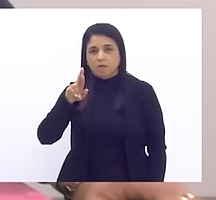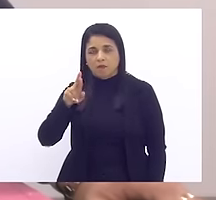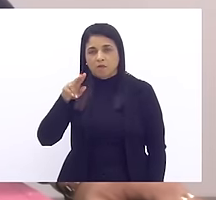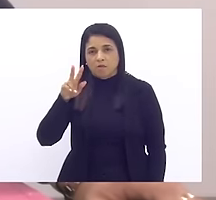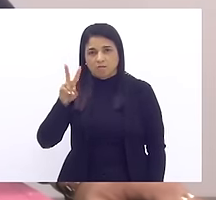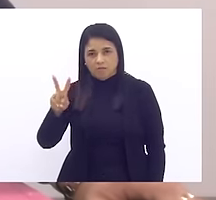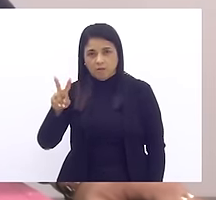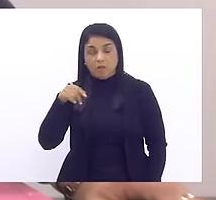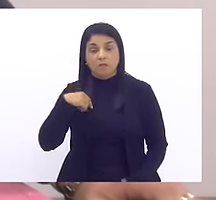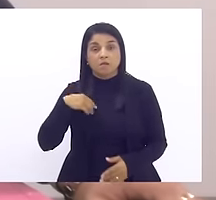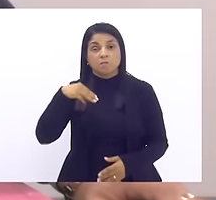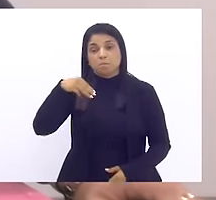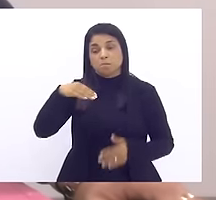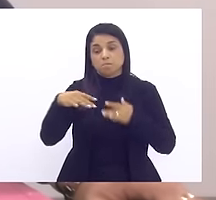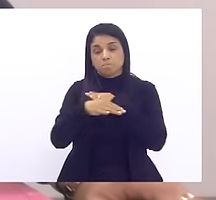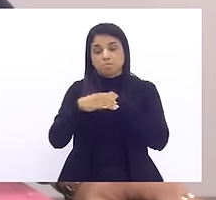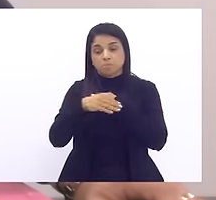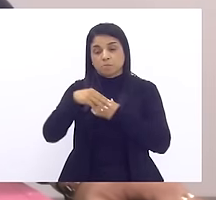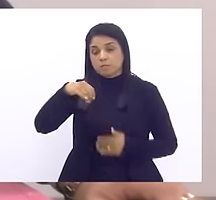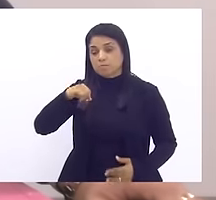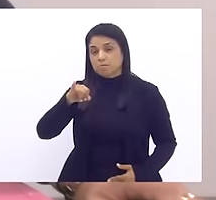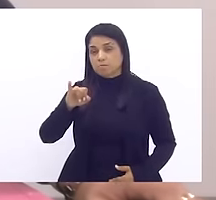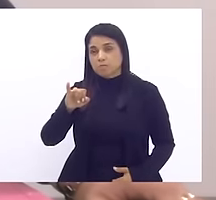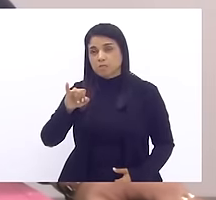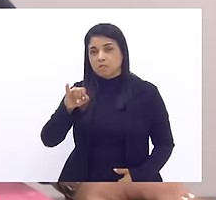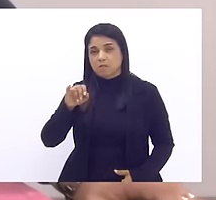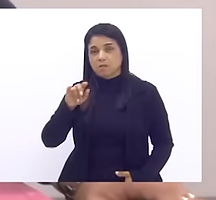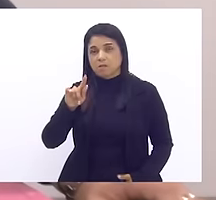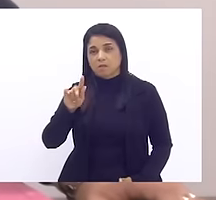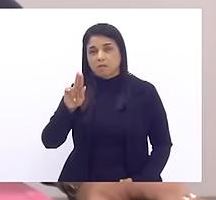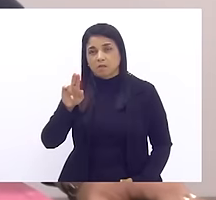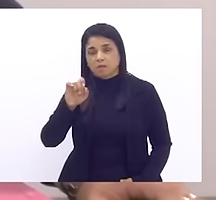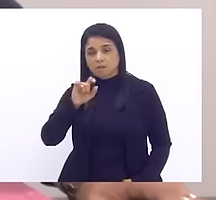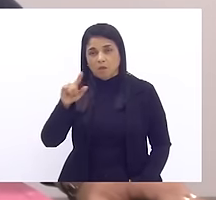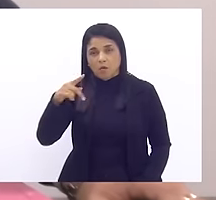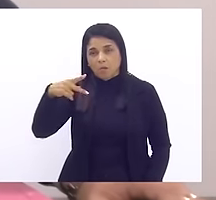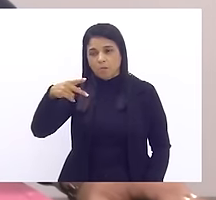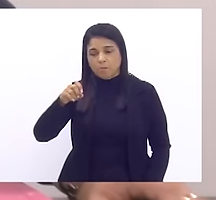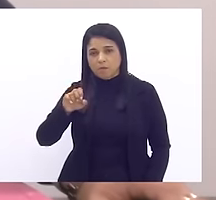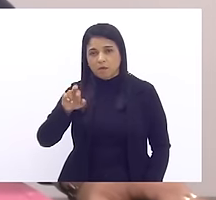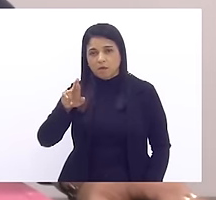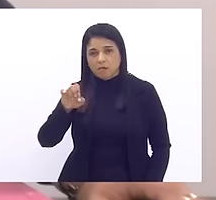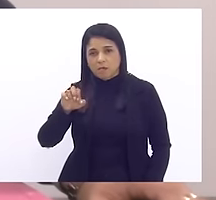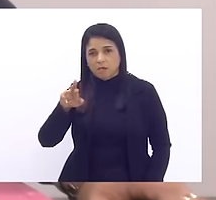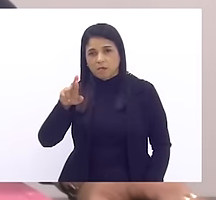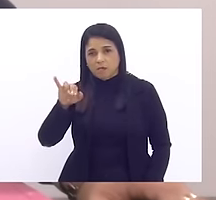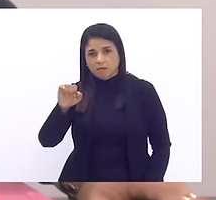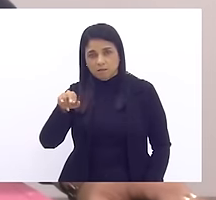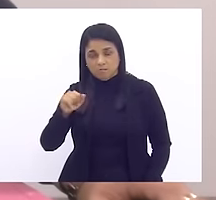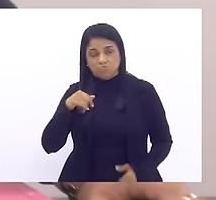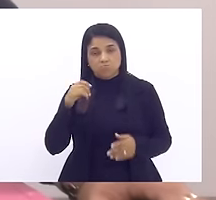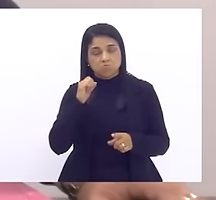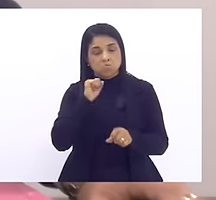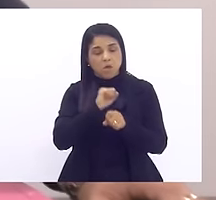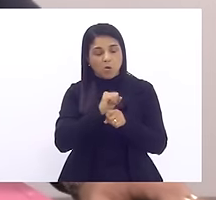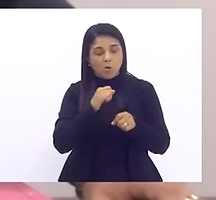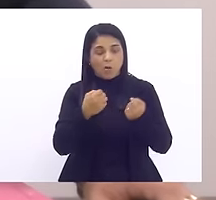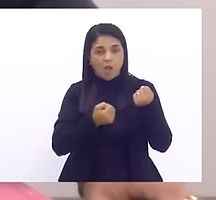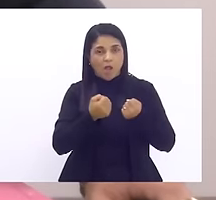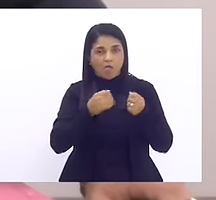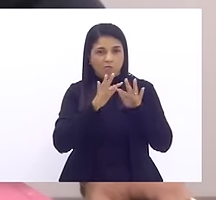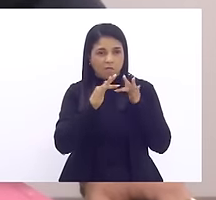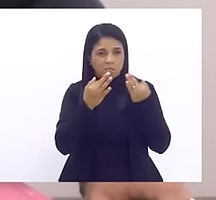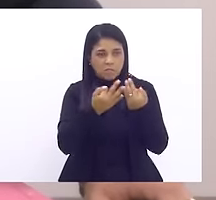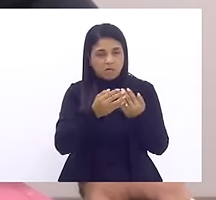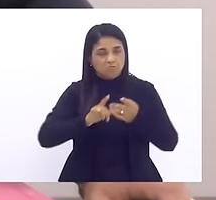Pereira sem identificação e parou uma família aquela mesma história inventou